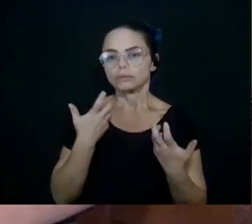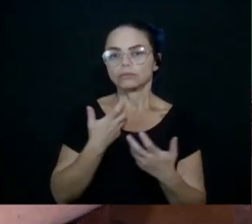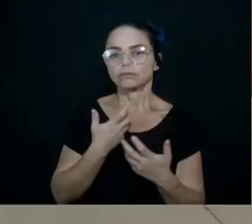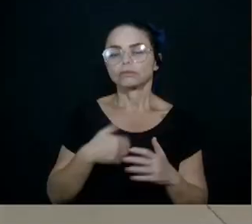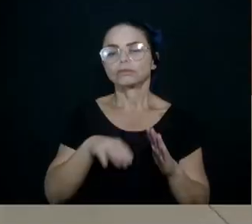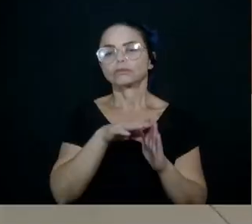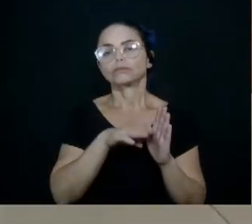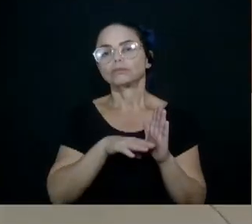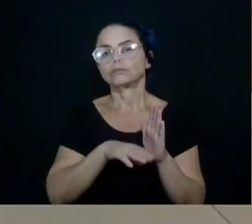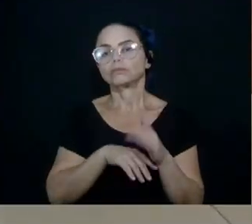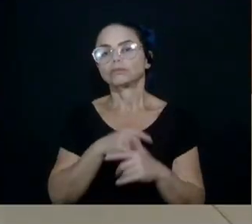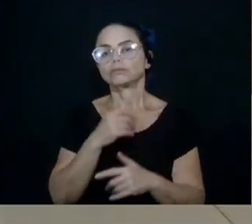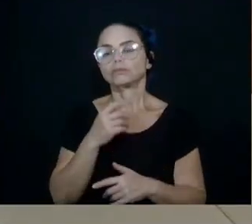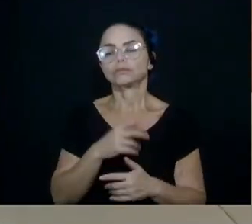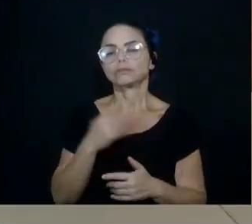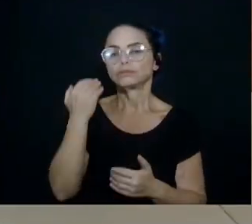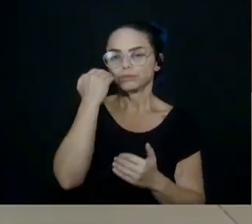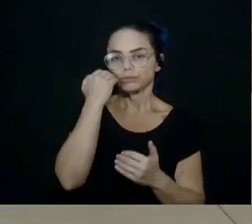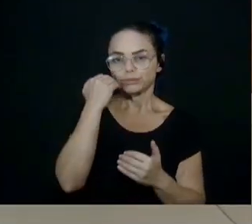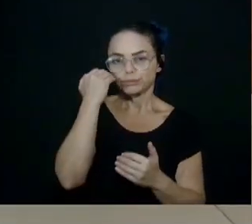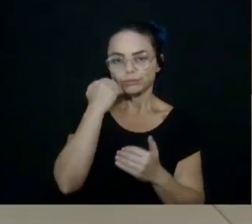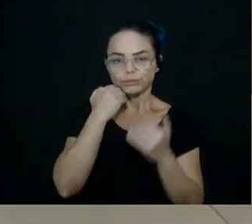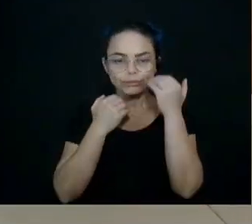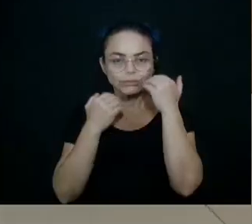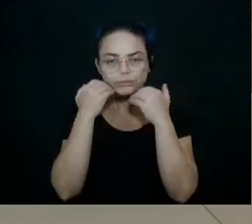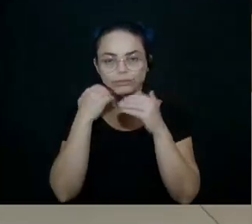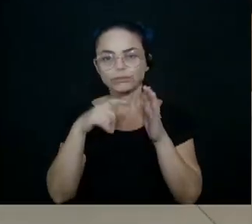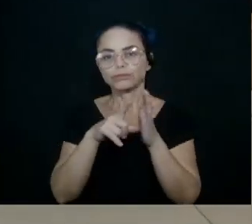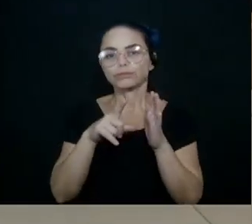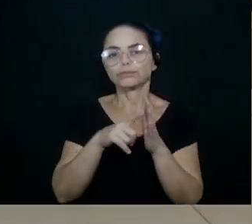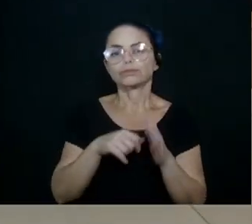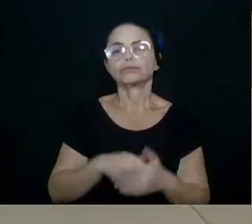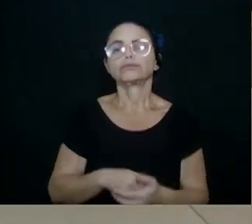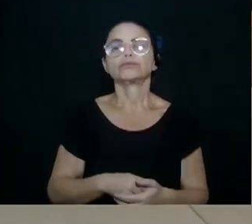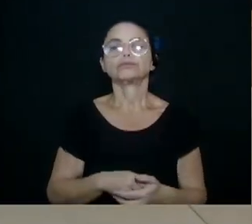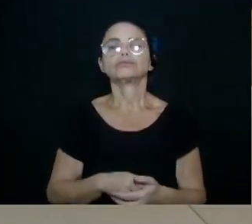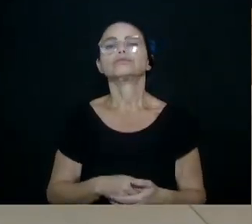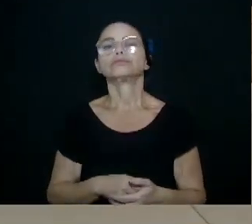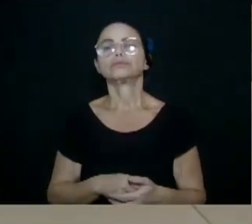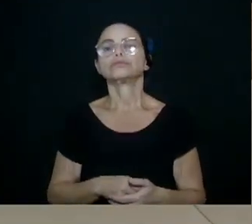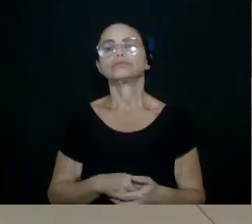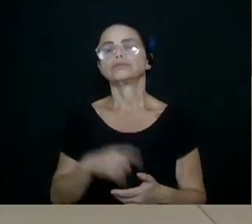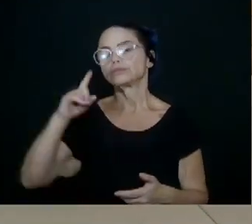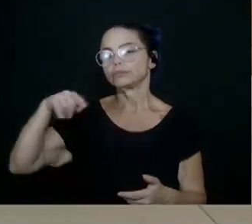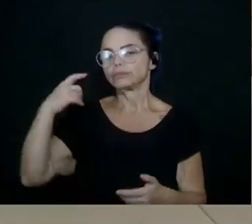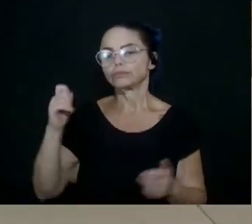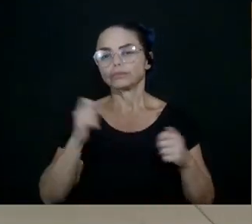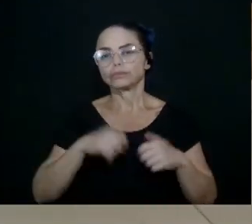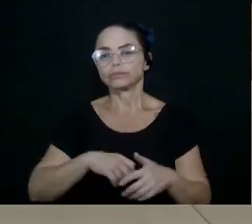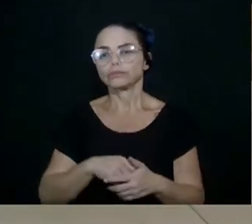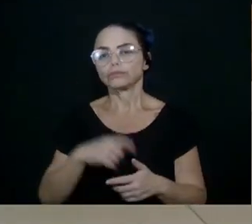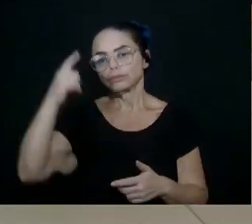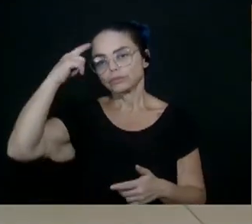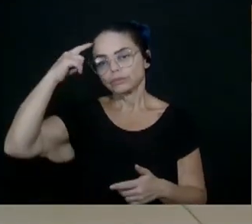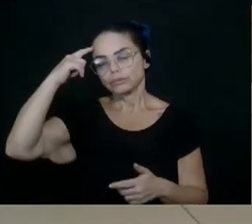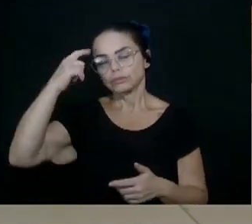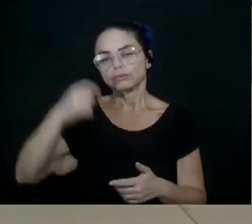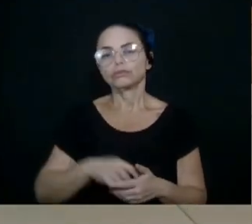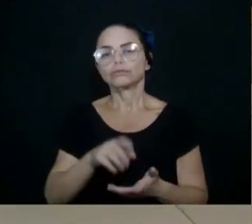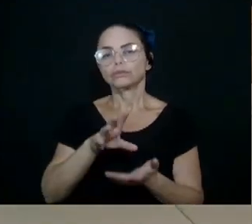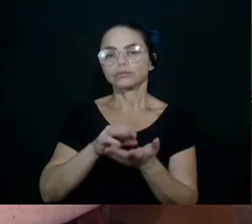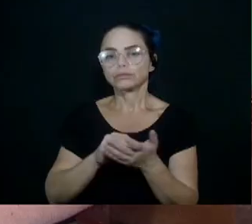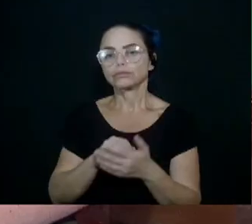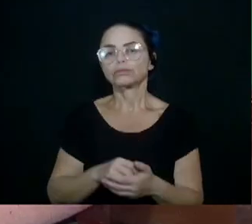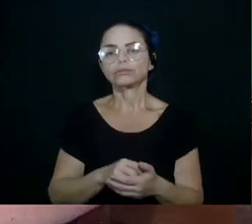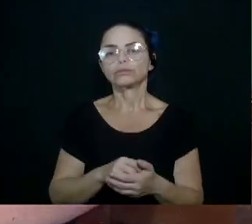barbearia da Black Bart. E a partir dessa segunda unidade é que vocês, então, depois podem pensar no modelo para o franqueado,